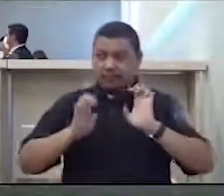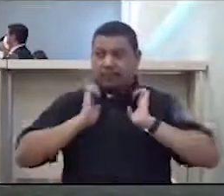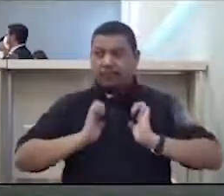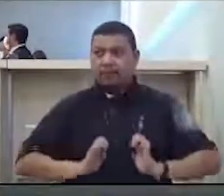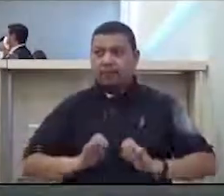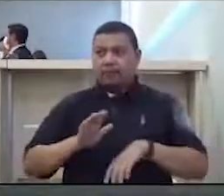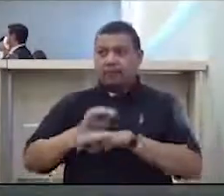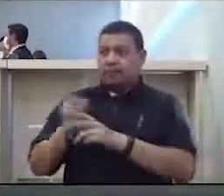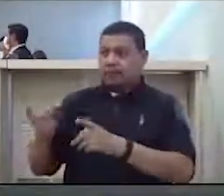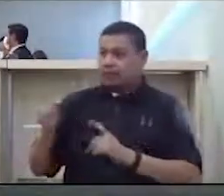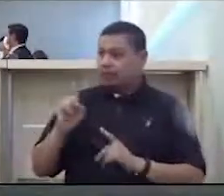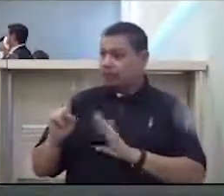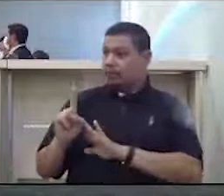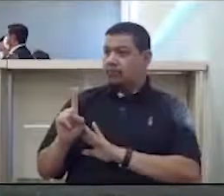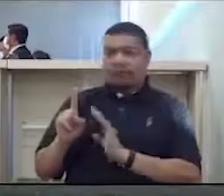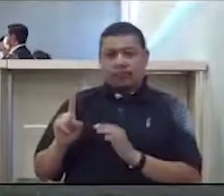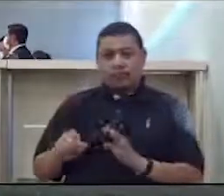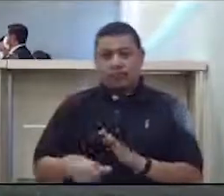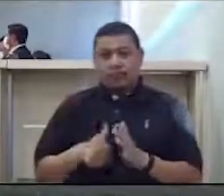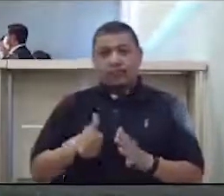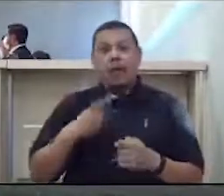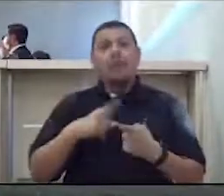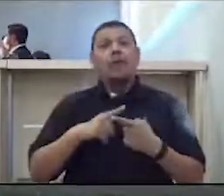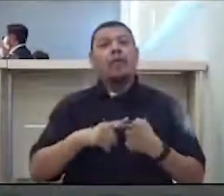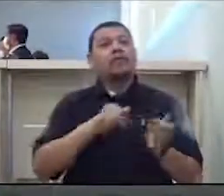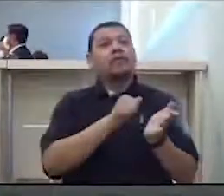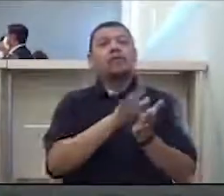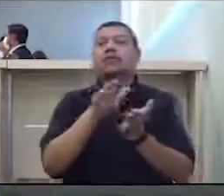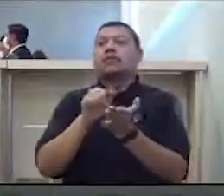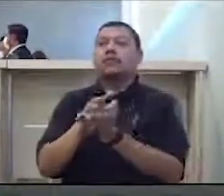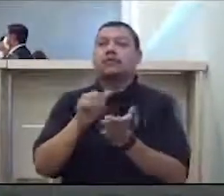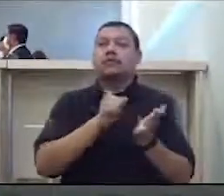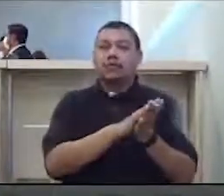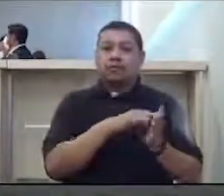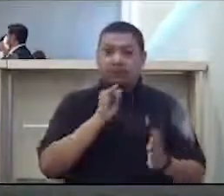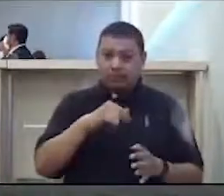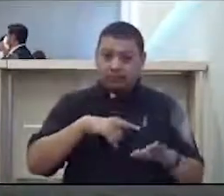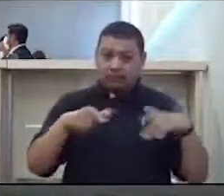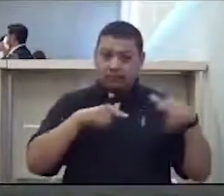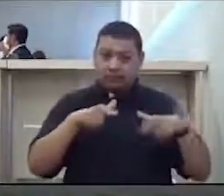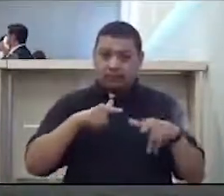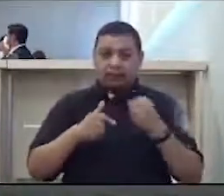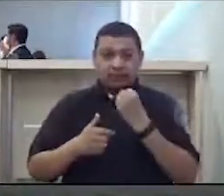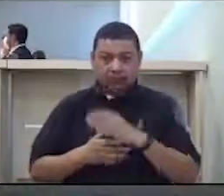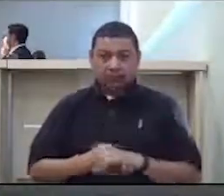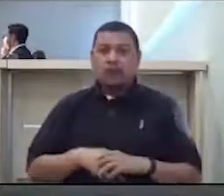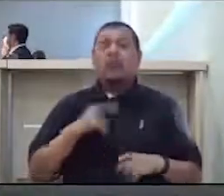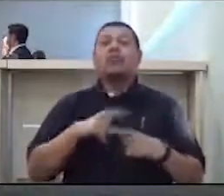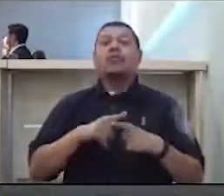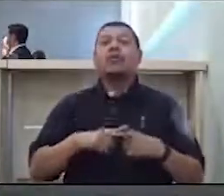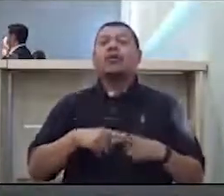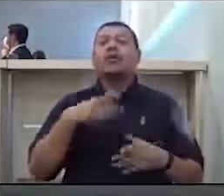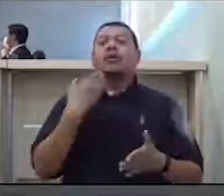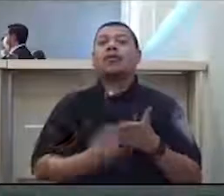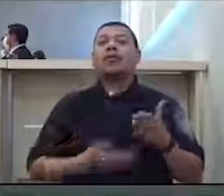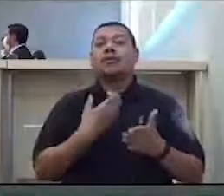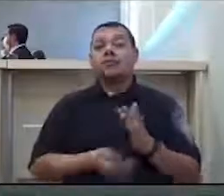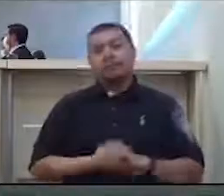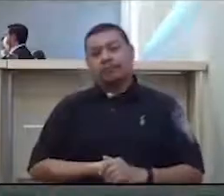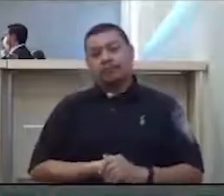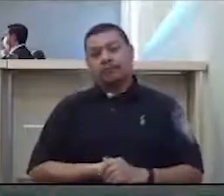uma, não. Vamos chamar quem foi exonerado e por que foi exonerado. Você trabalha bem lá? Trabalho. Por que você foi